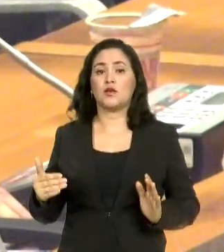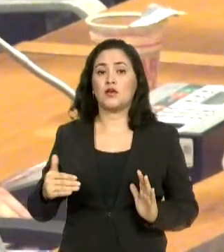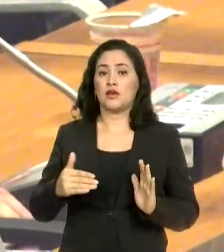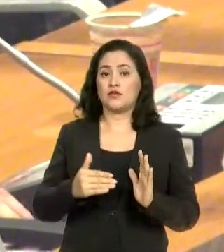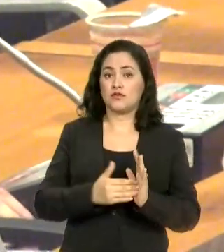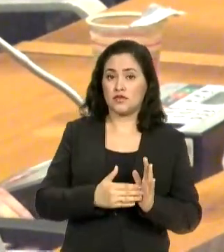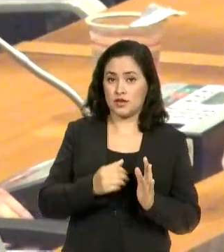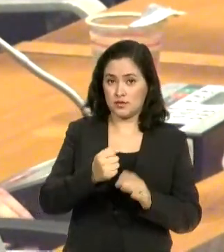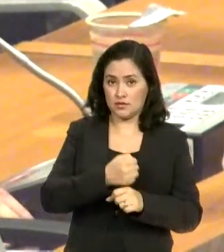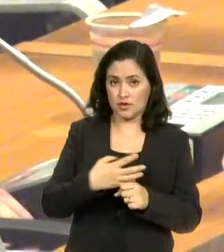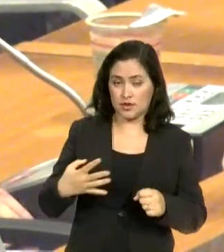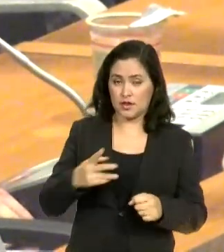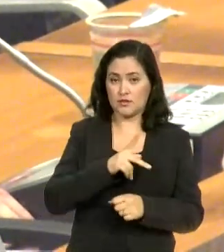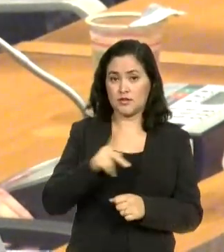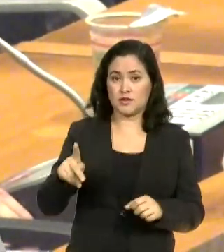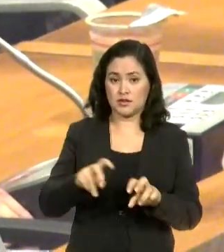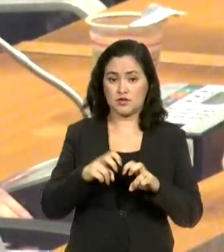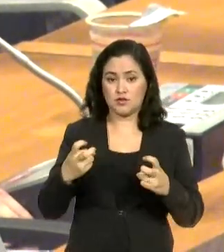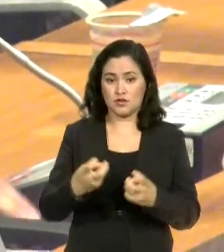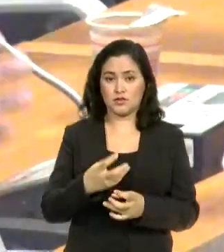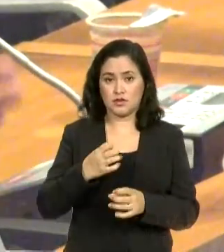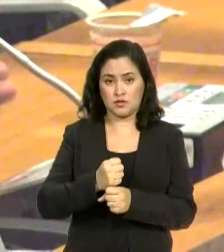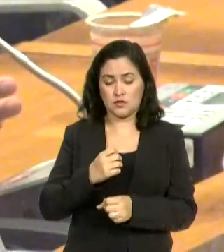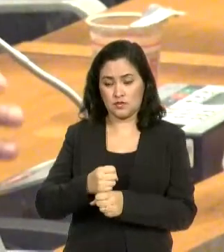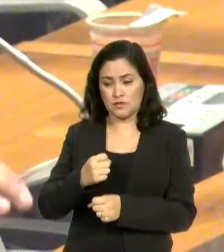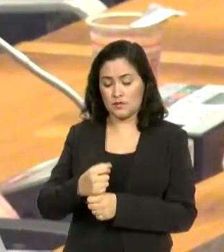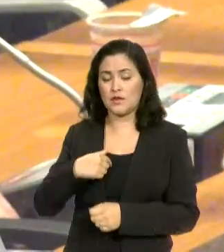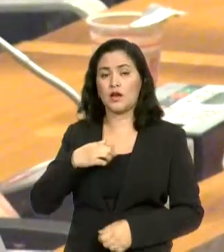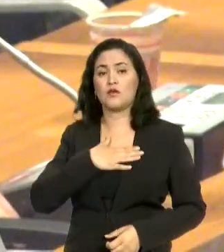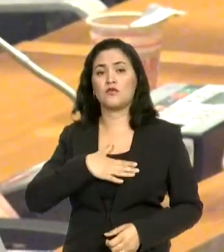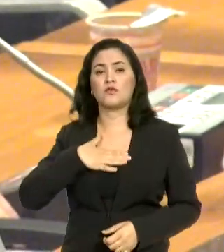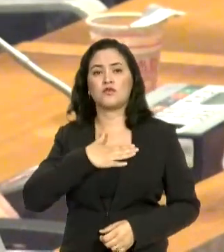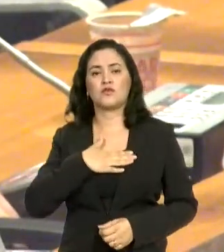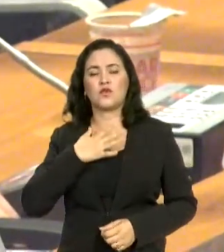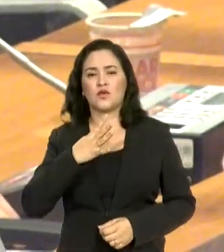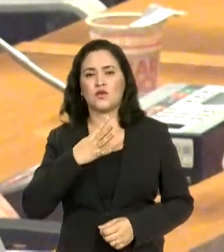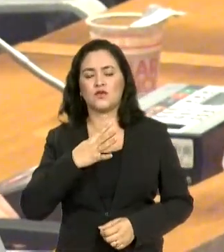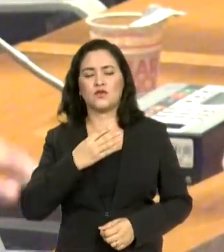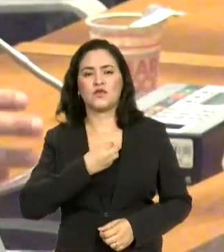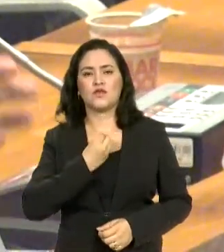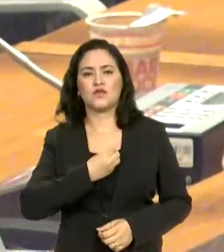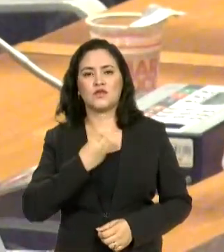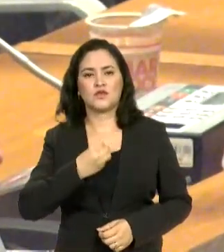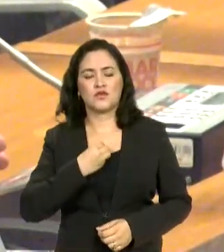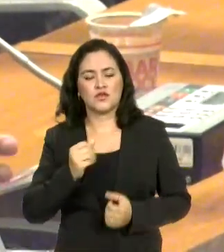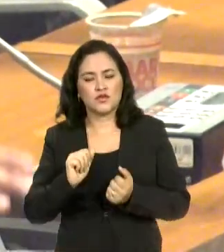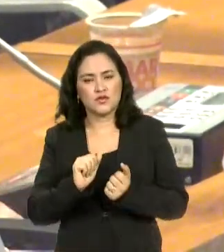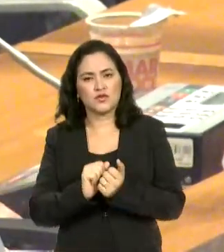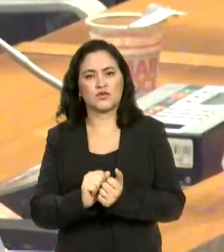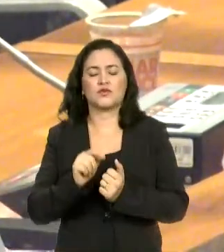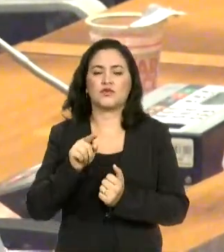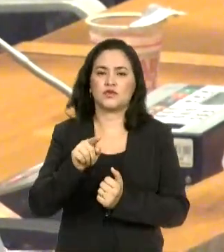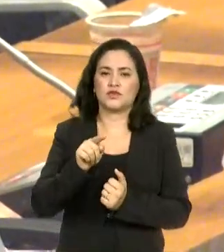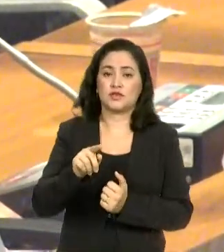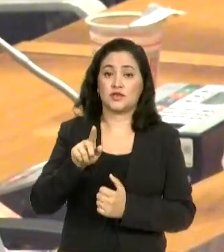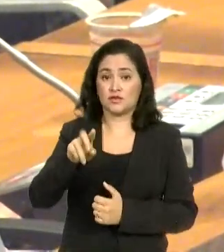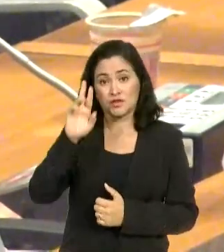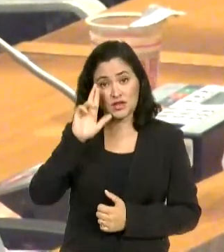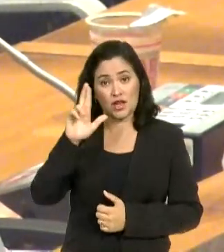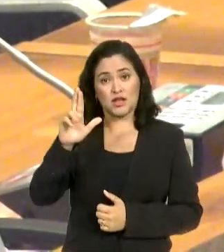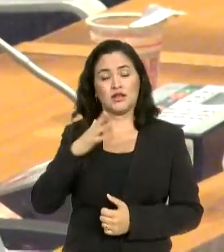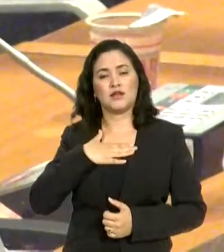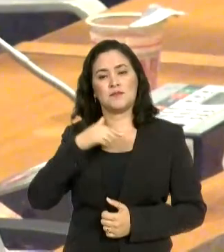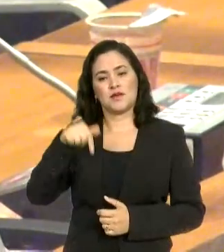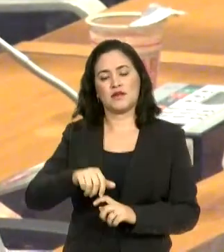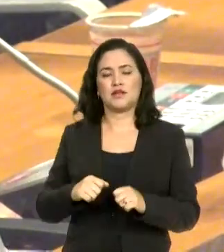Orçamento, e eu tive o grande prazer e a satisfação de conviver, por vezes ser liderado por você dentro dessa